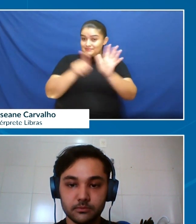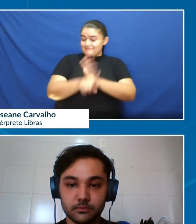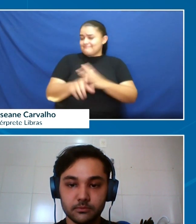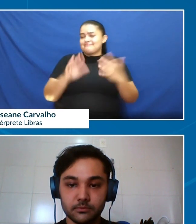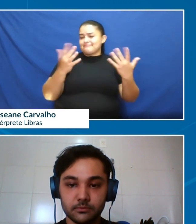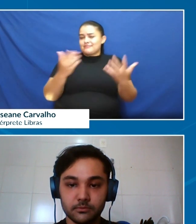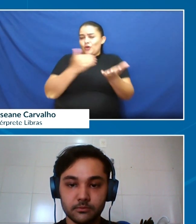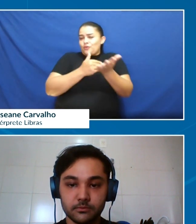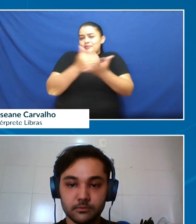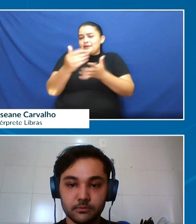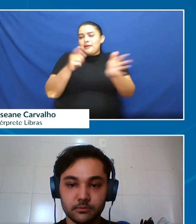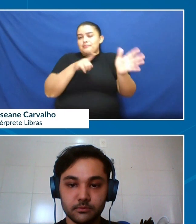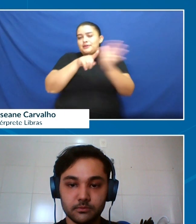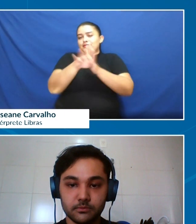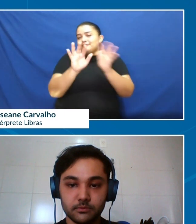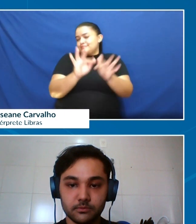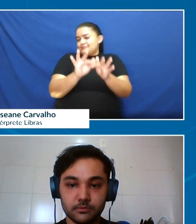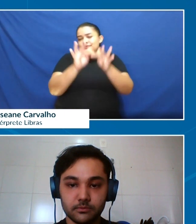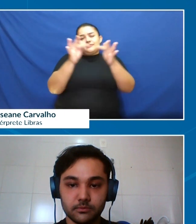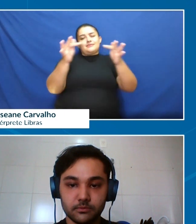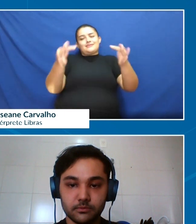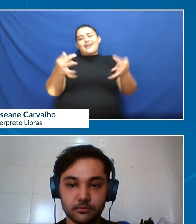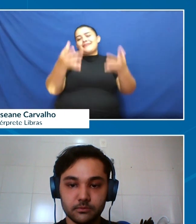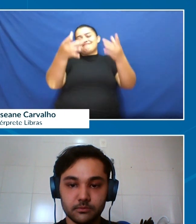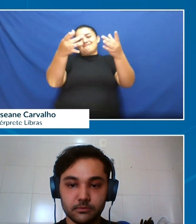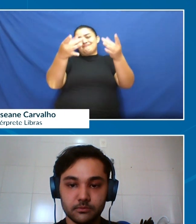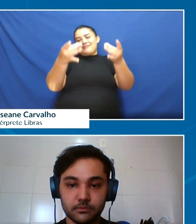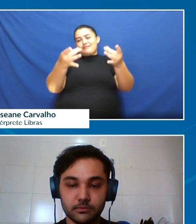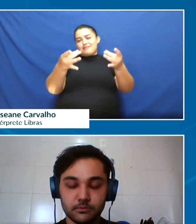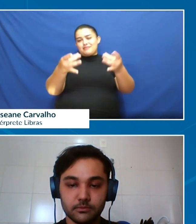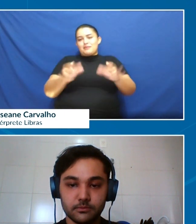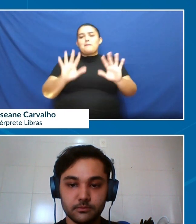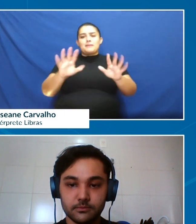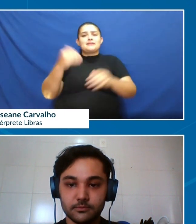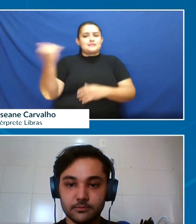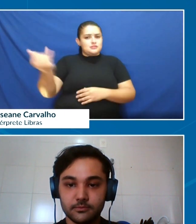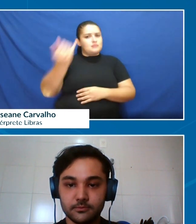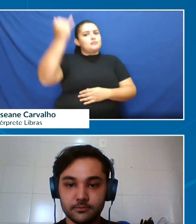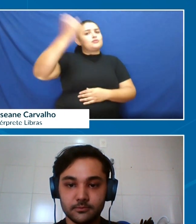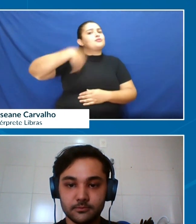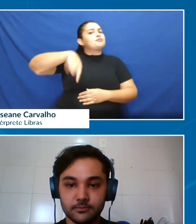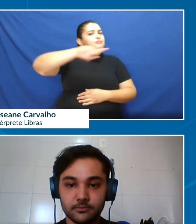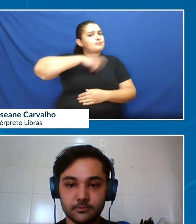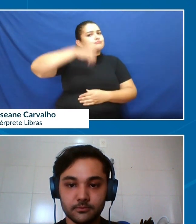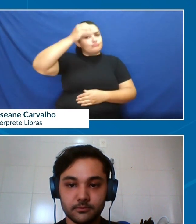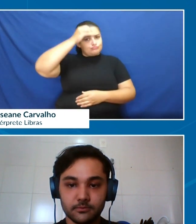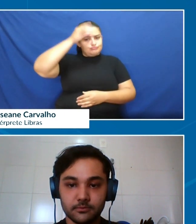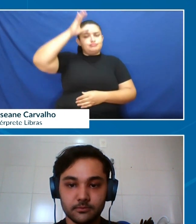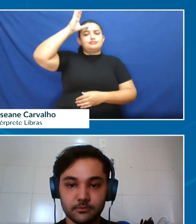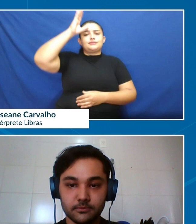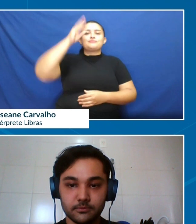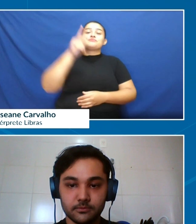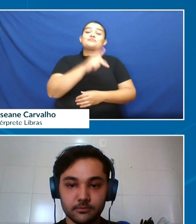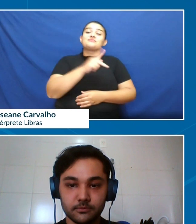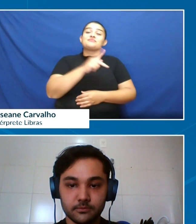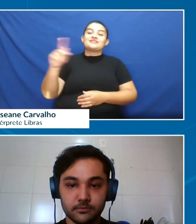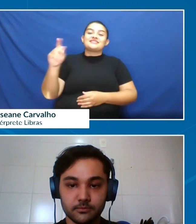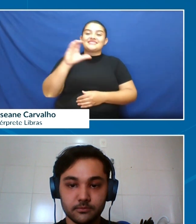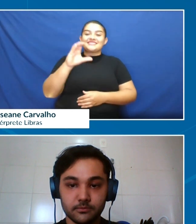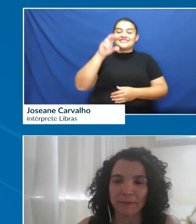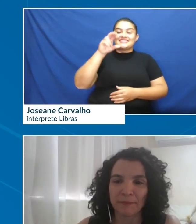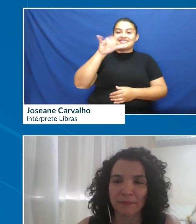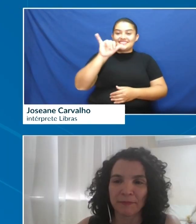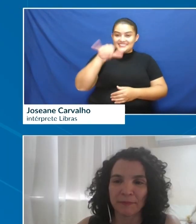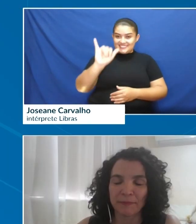que é simples, mas eu acho que é básica para a gente conversar. Professora Sinara, fala para a gente o que